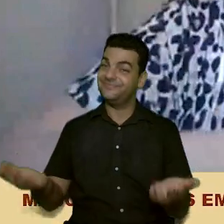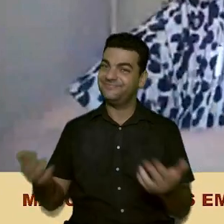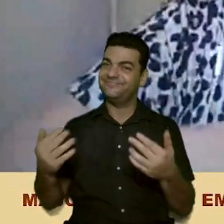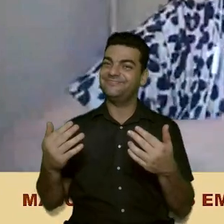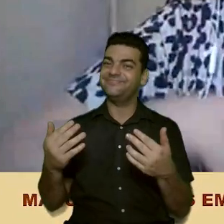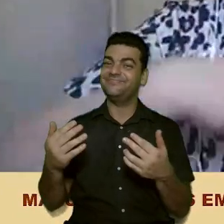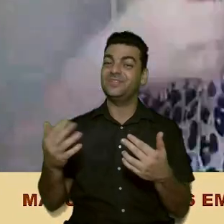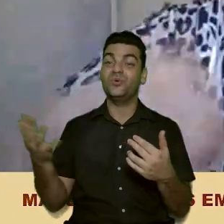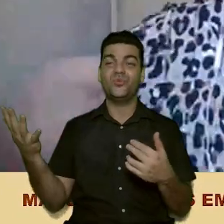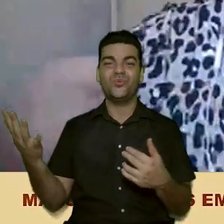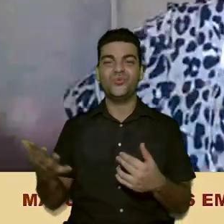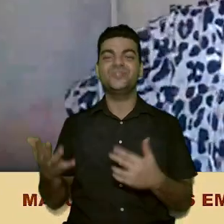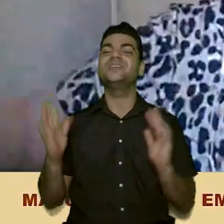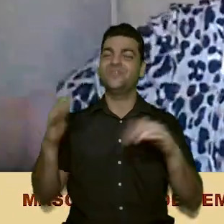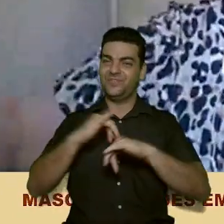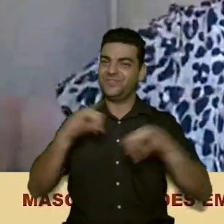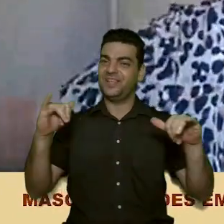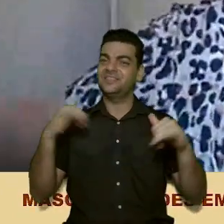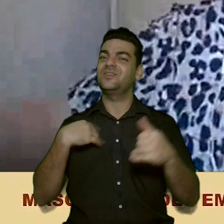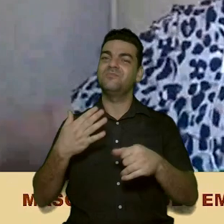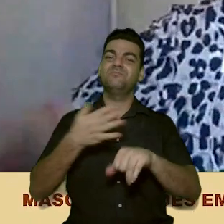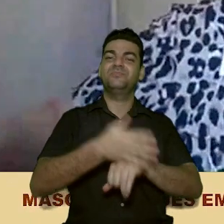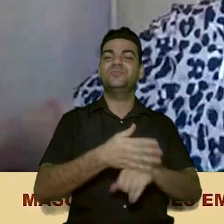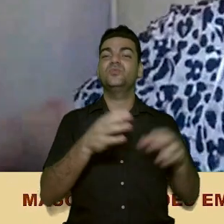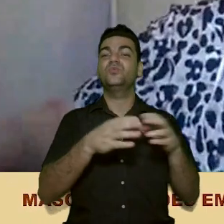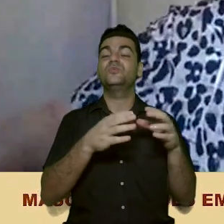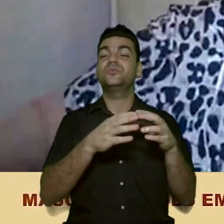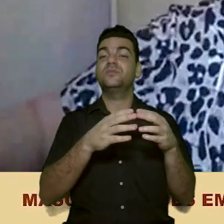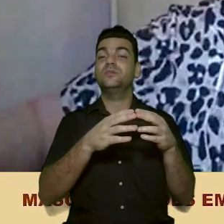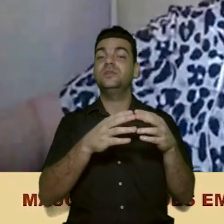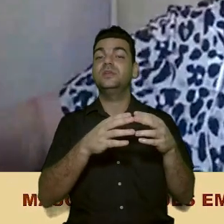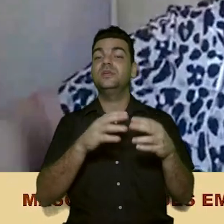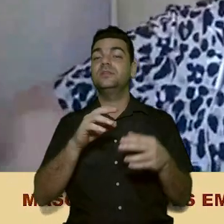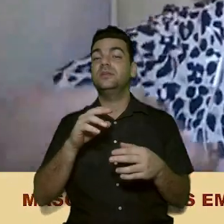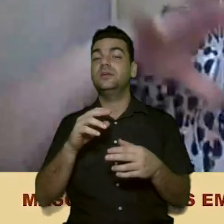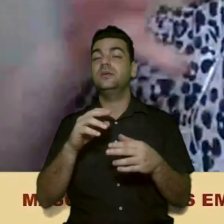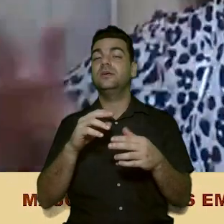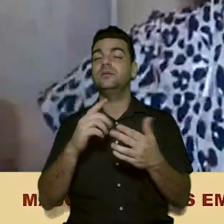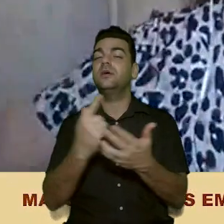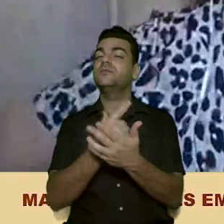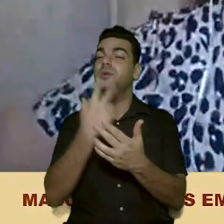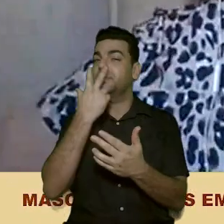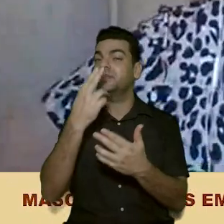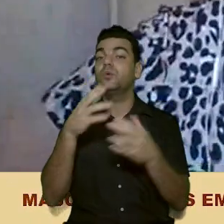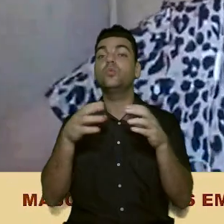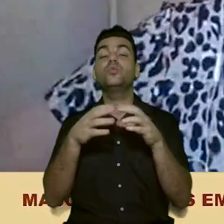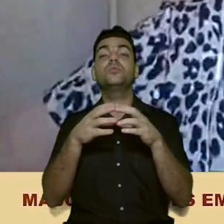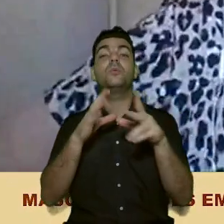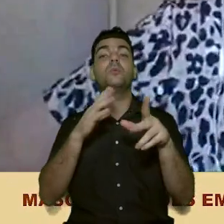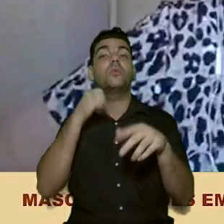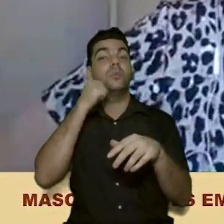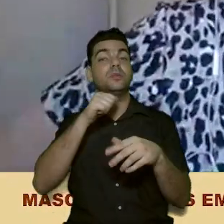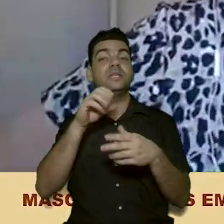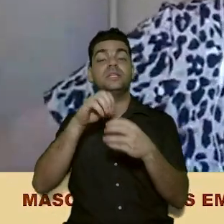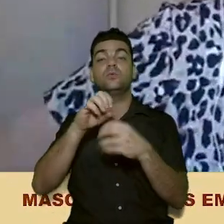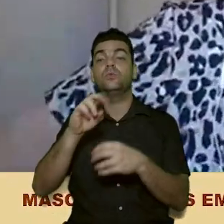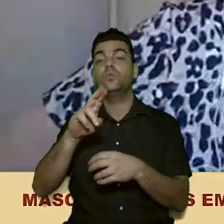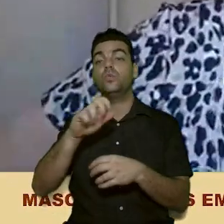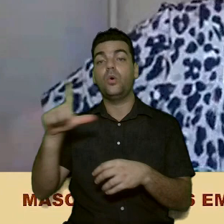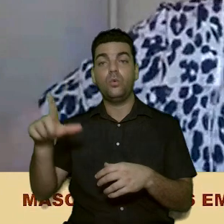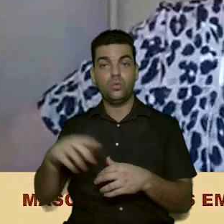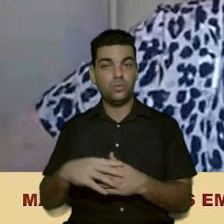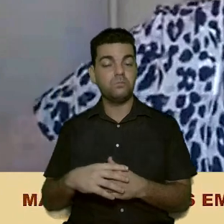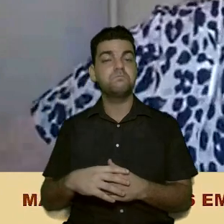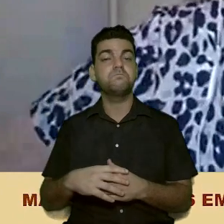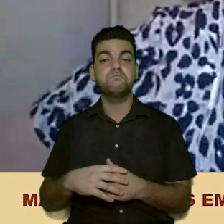Rafa, hoje foi anunciada a minha entrada no time de colunistas da Universa, o canal feminista, né, da UOL, e eu comecei